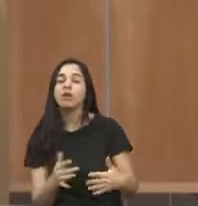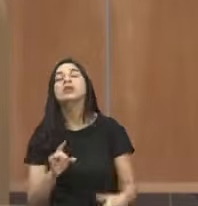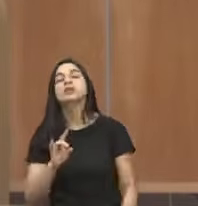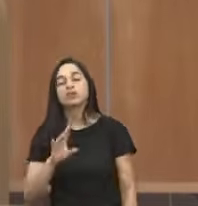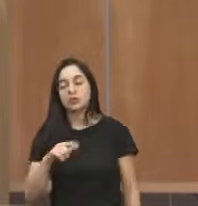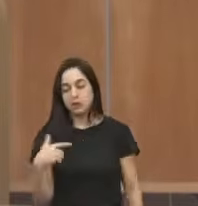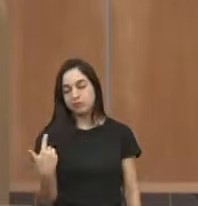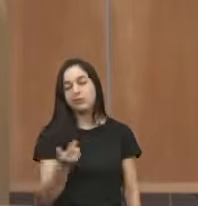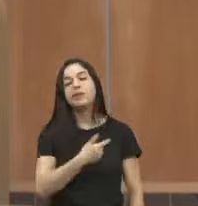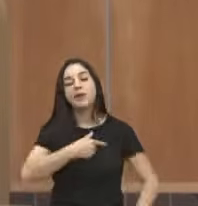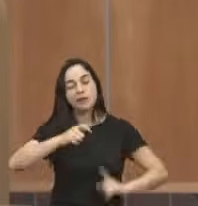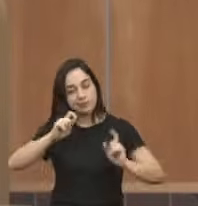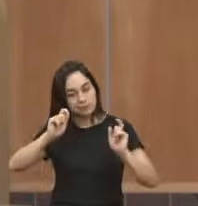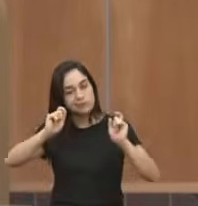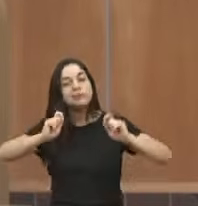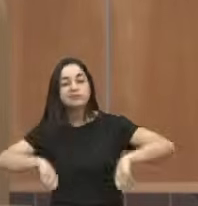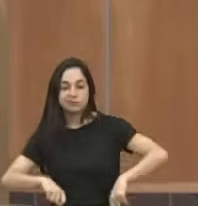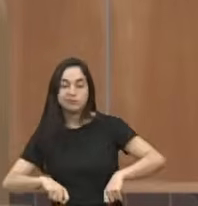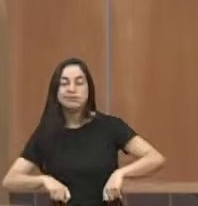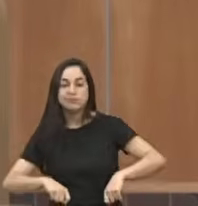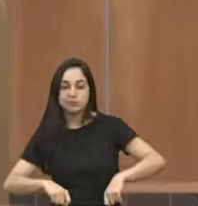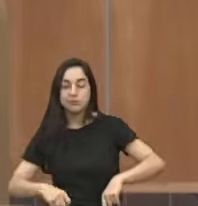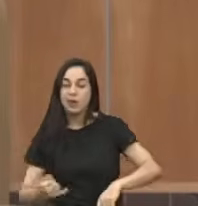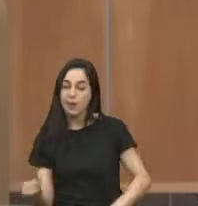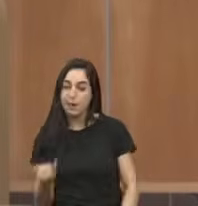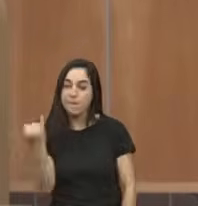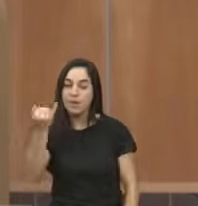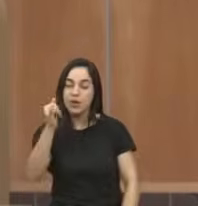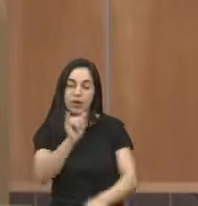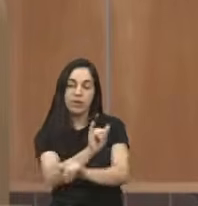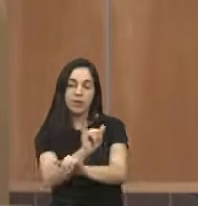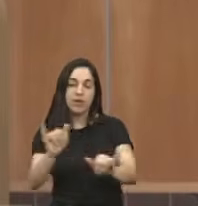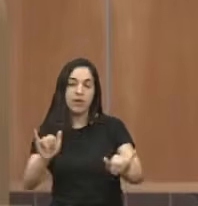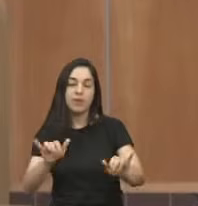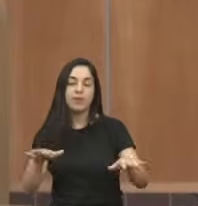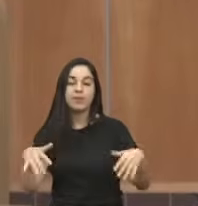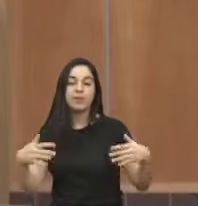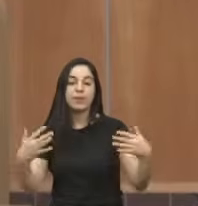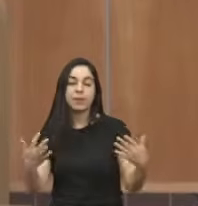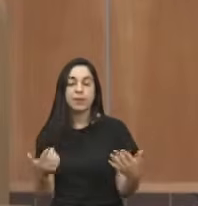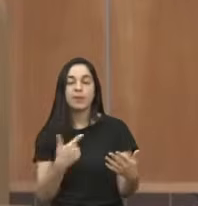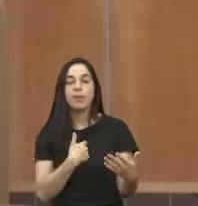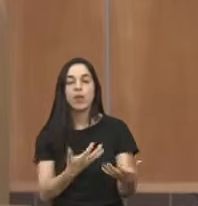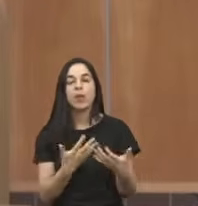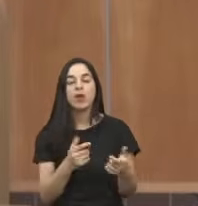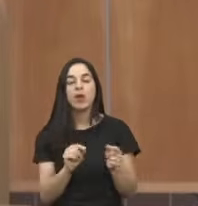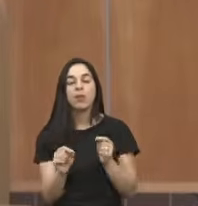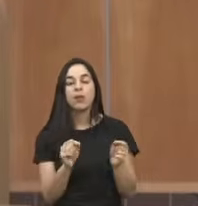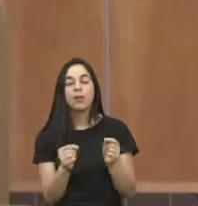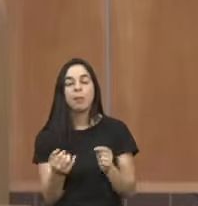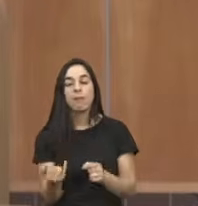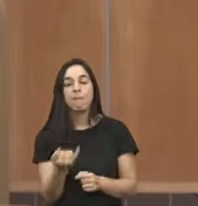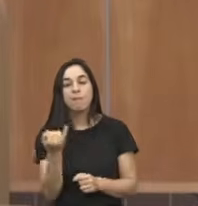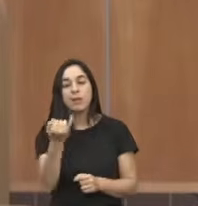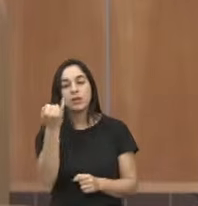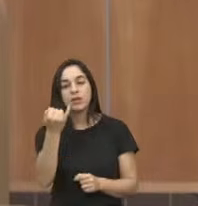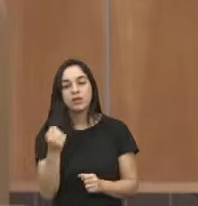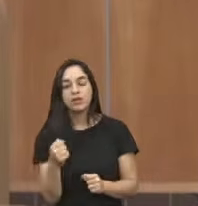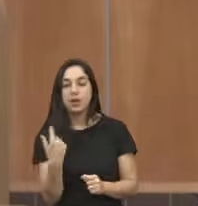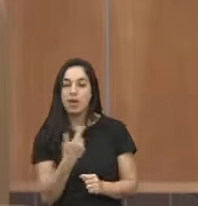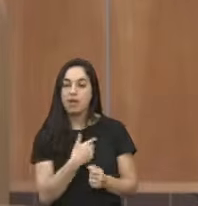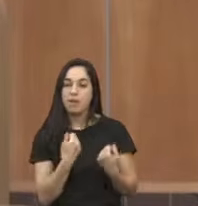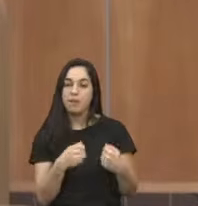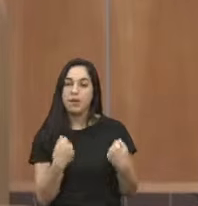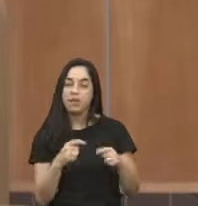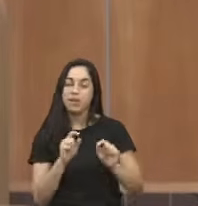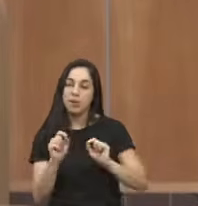que tem esse poder para fazer isso aqui. Isso é importante mencionar. E eu queria pontuar aqui algumas coisas importantes. Eu acho que a gente tem que externar a